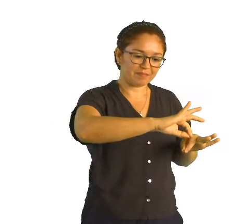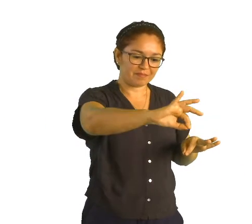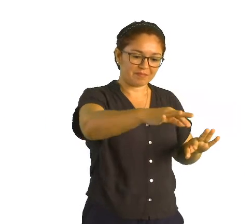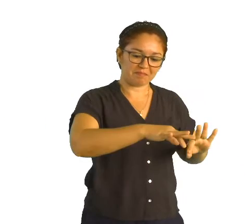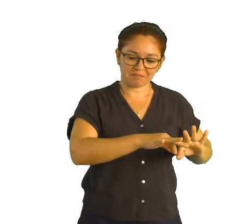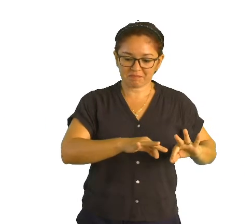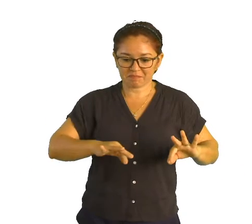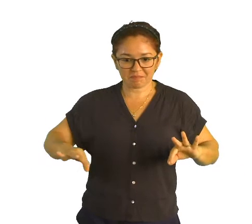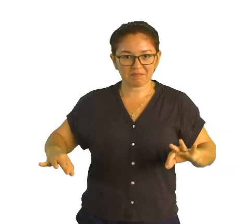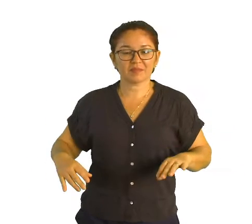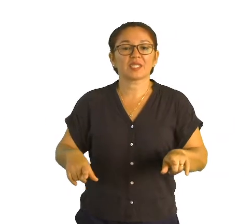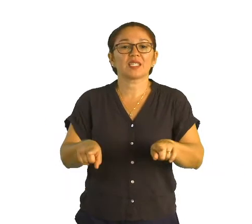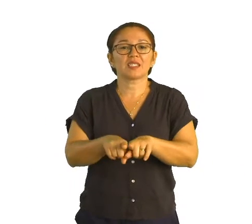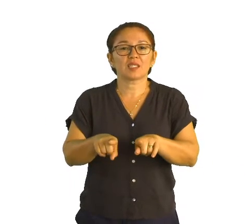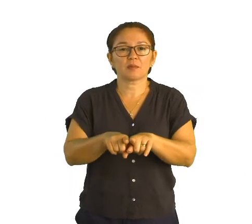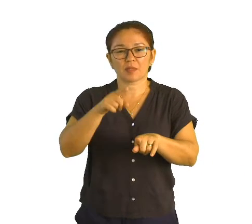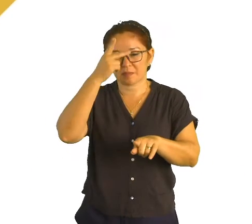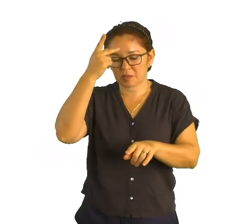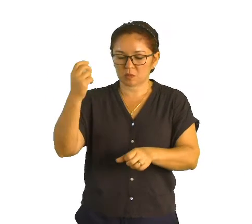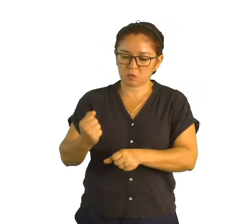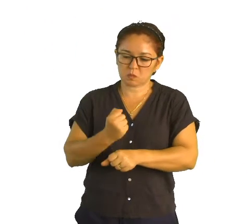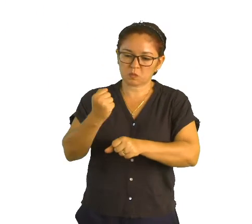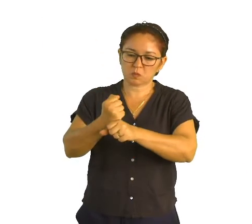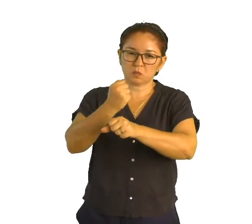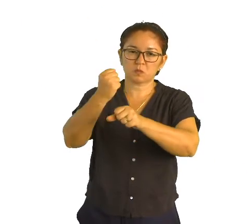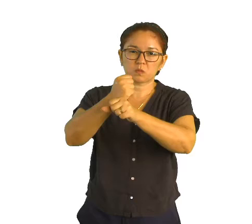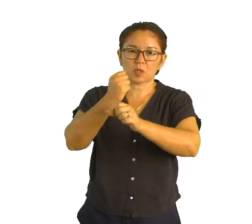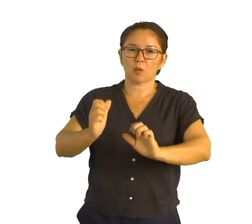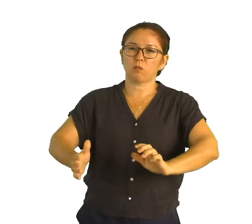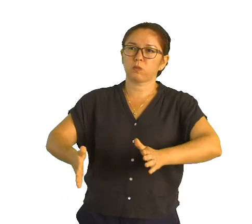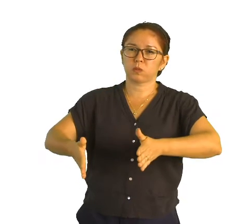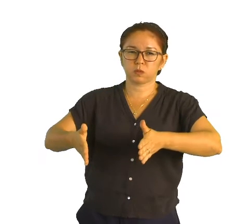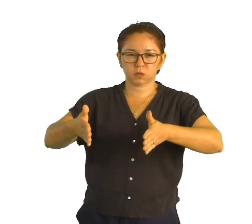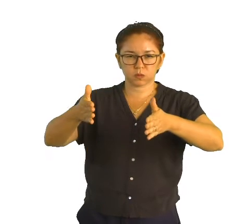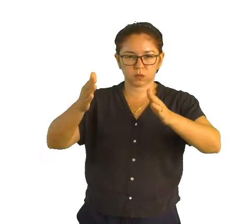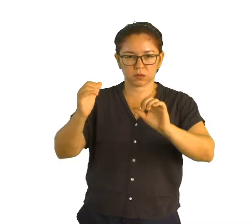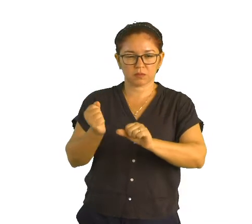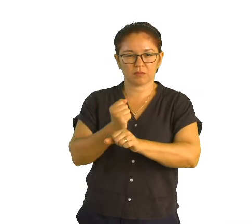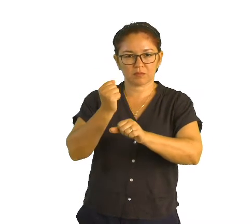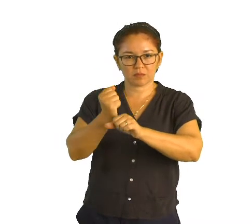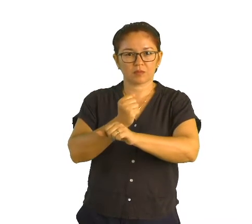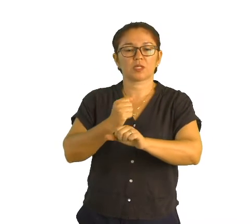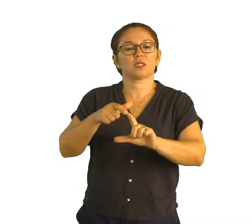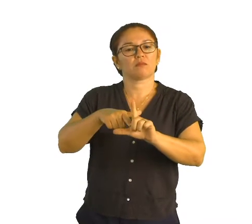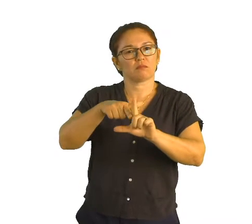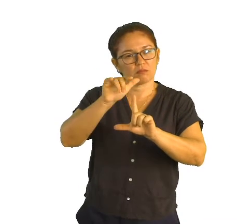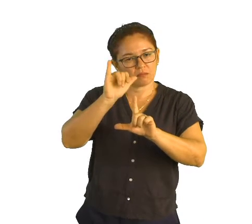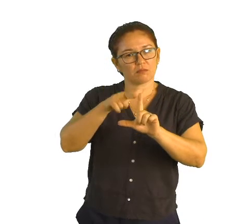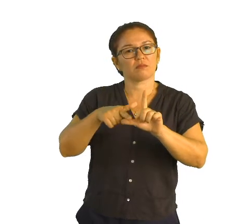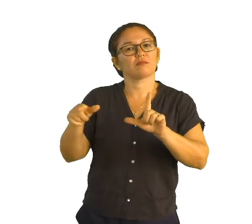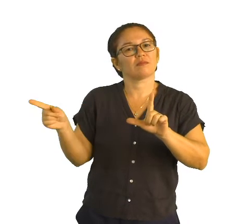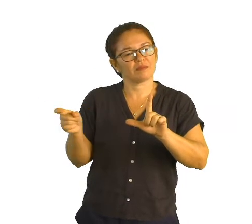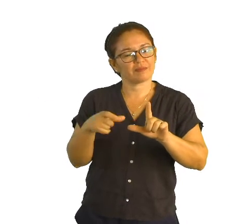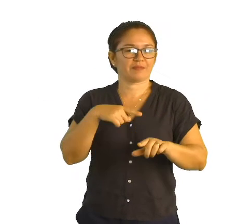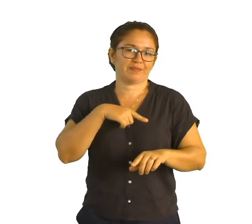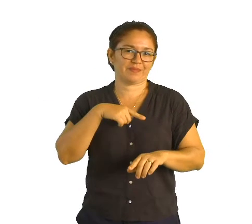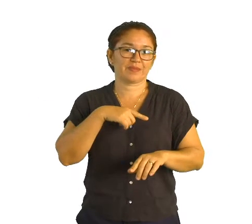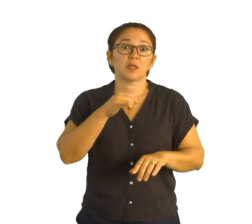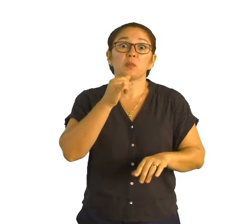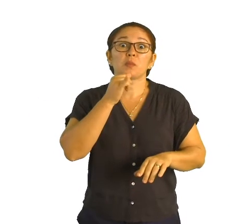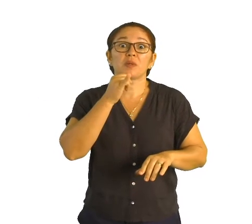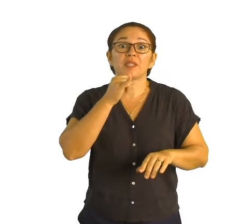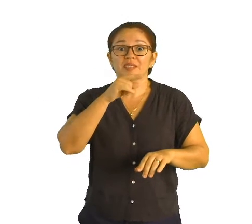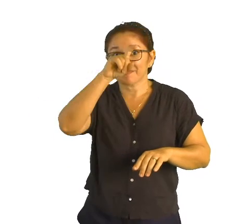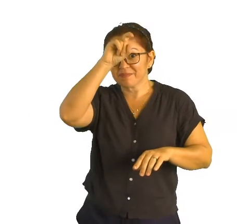a ela para fazer edificações. As famosas pirâmides do Egito são exemplos